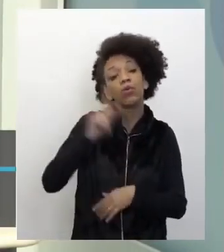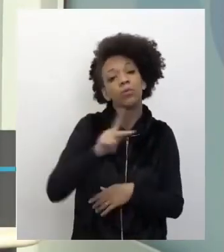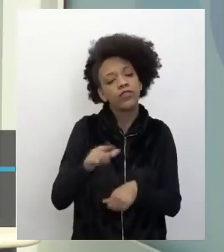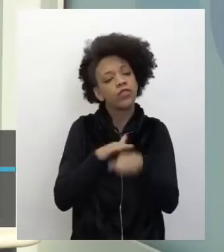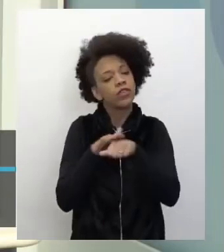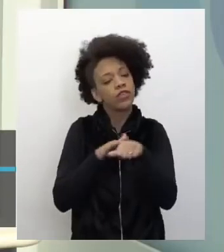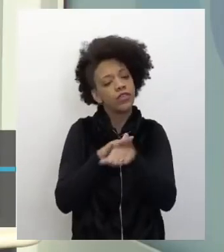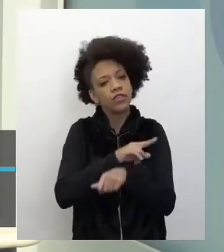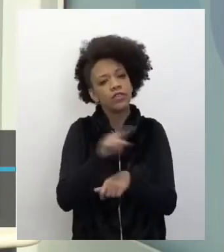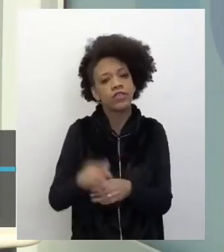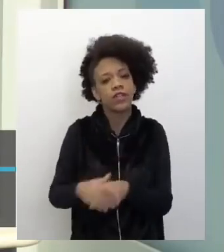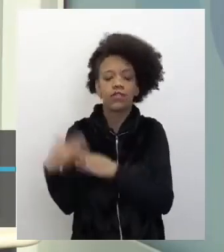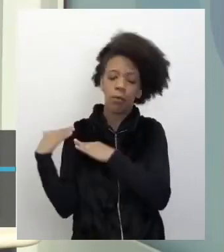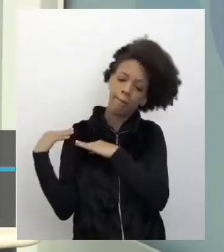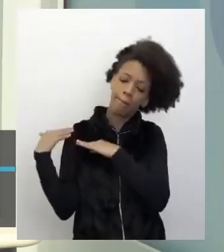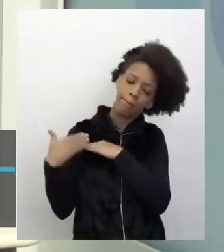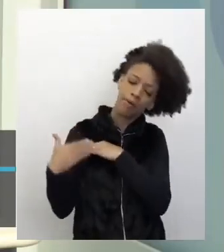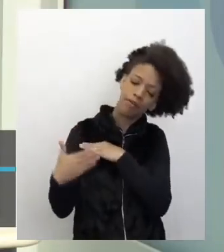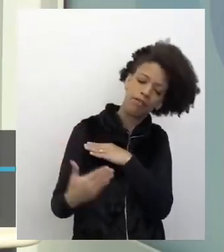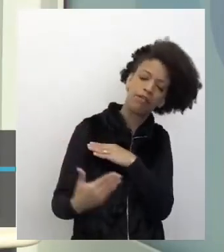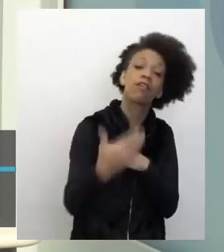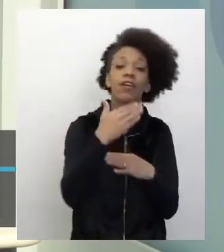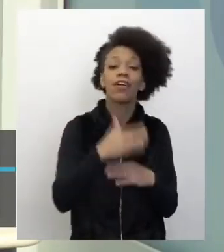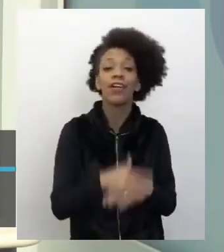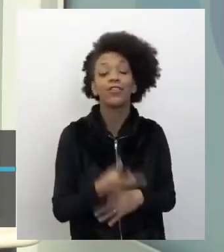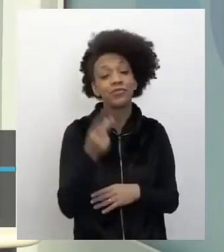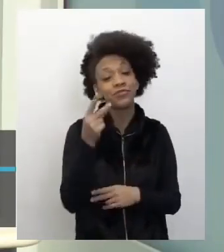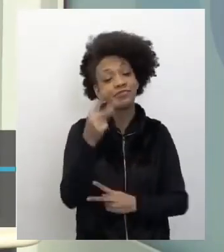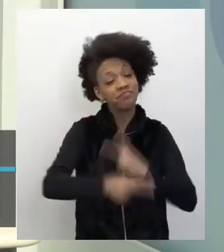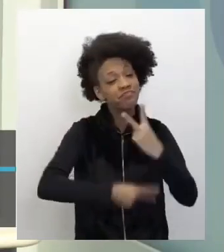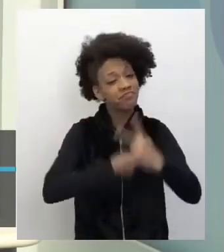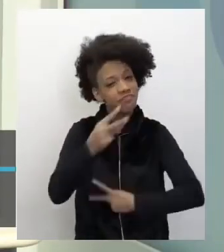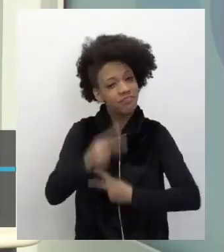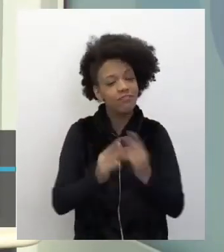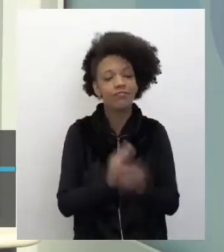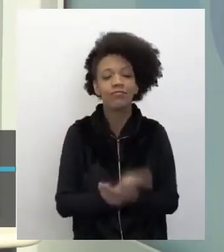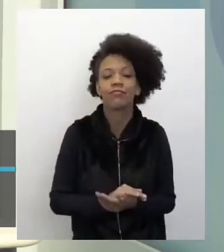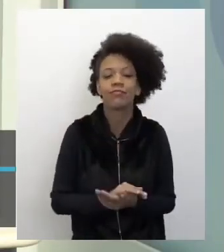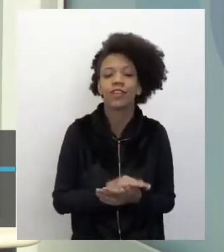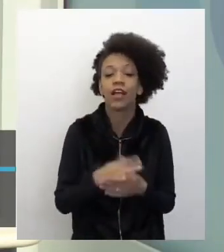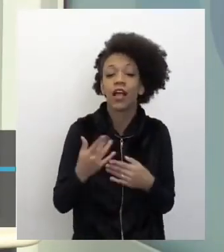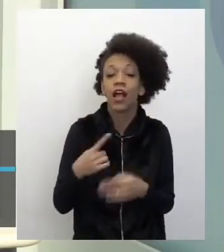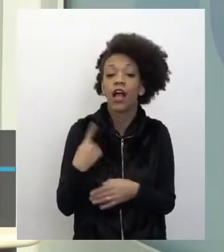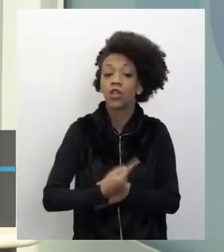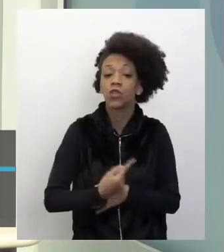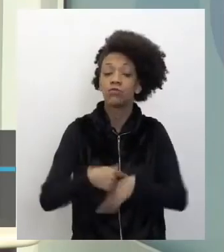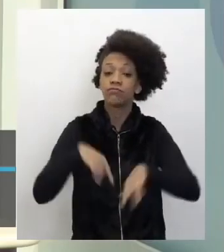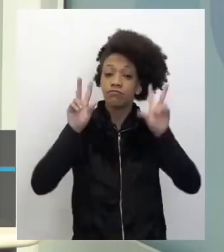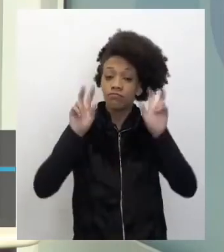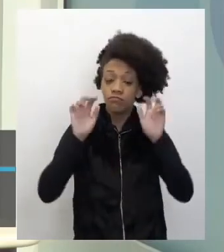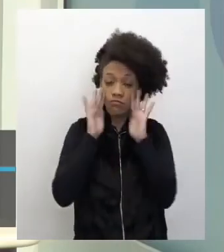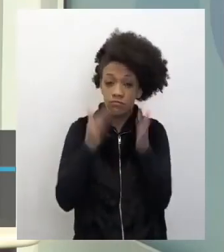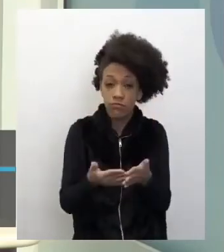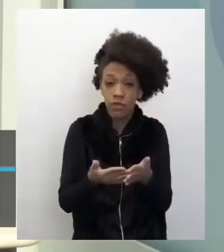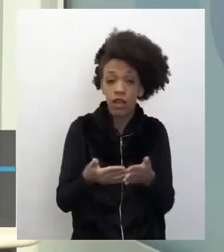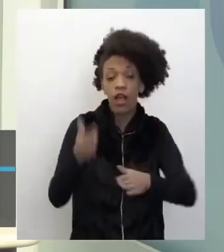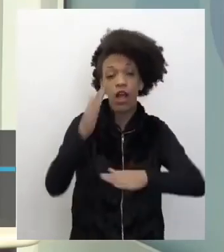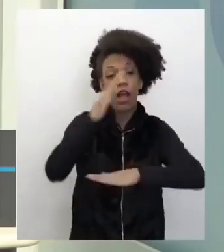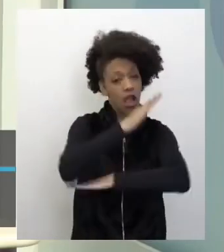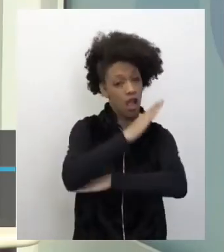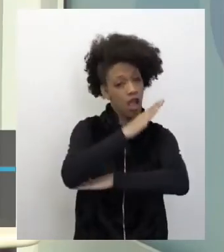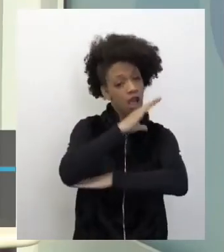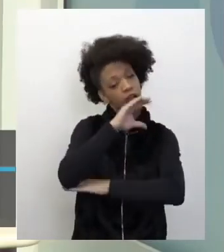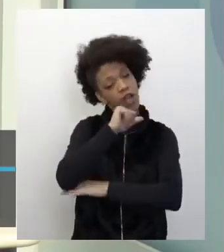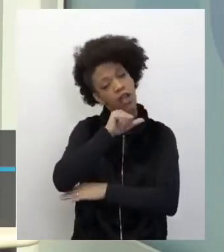Foi uma longa caminhada nesse segundo bimestre, a nossa unidade temática central foi a